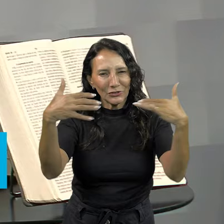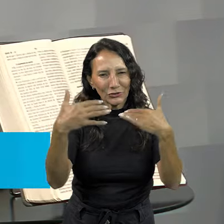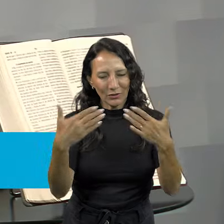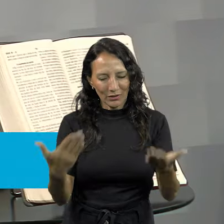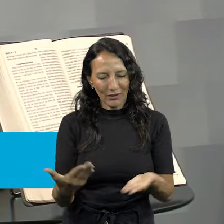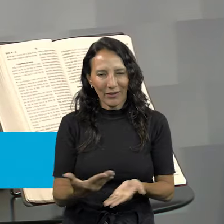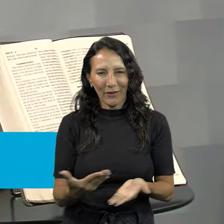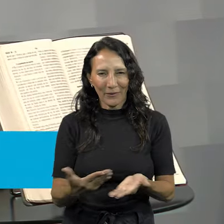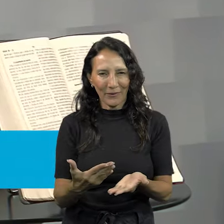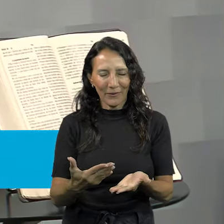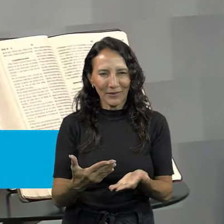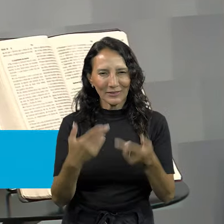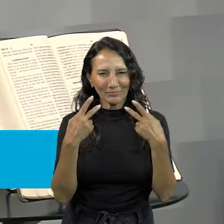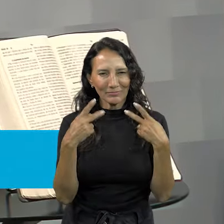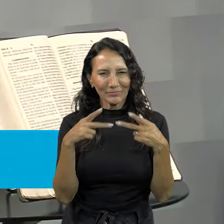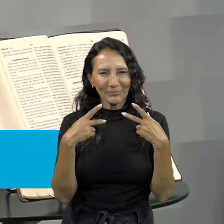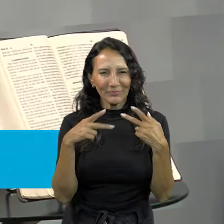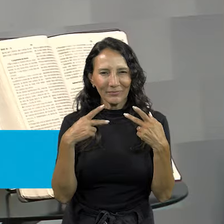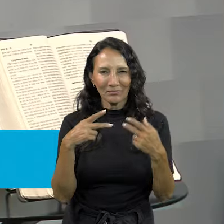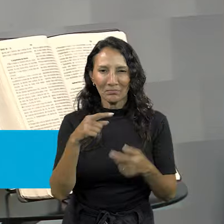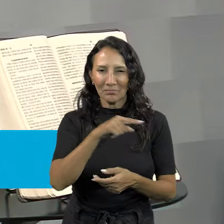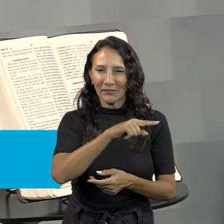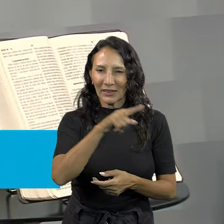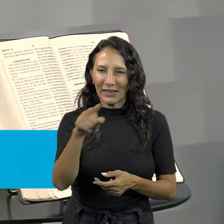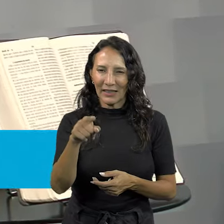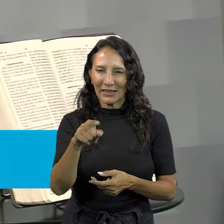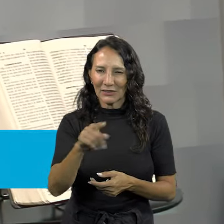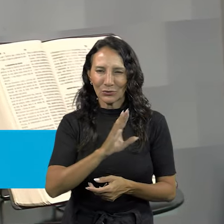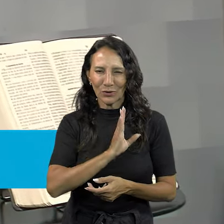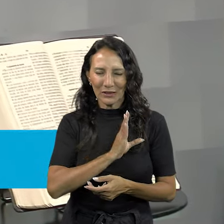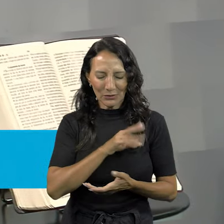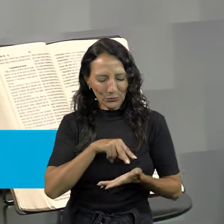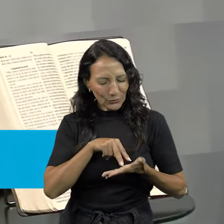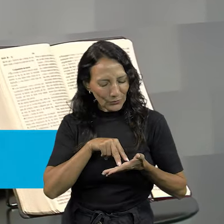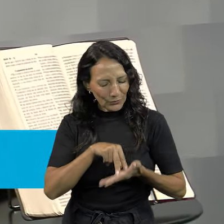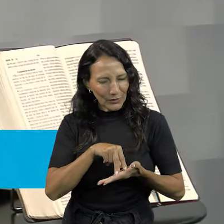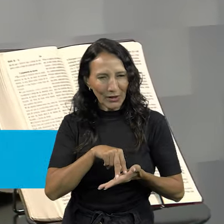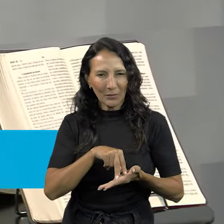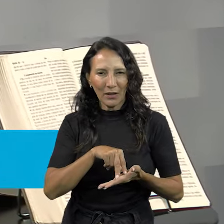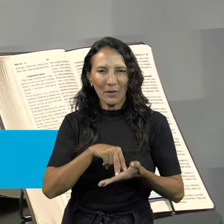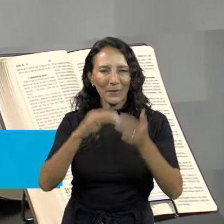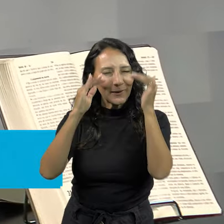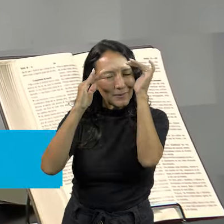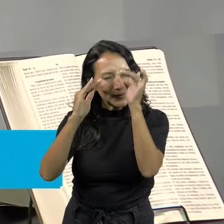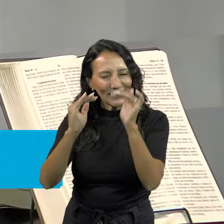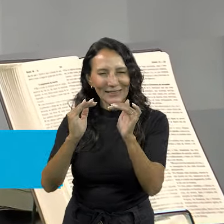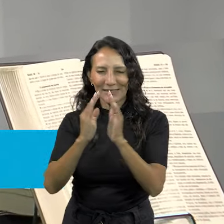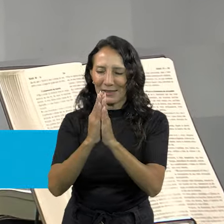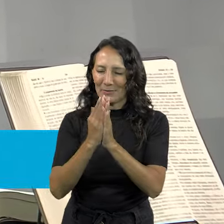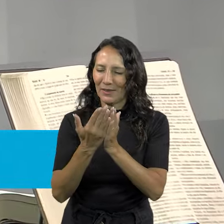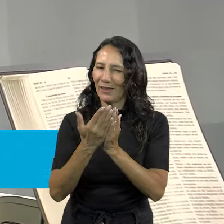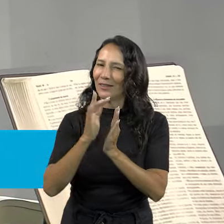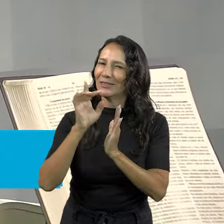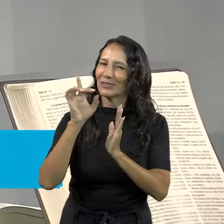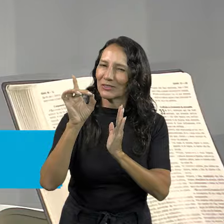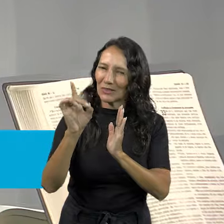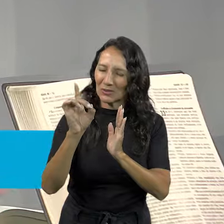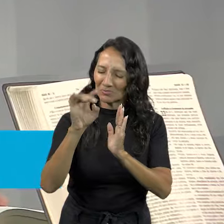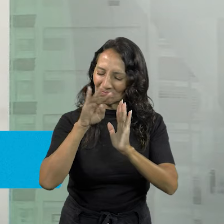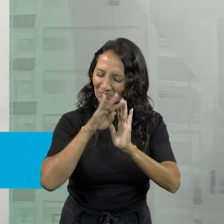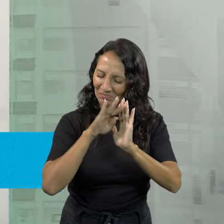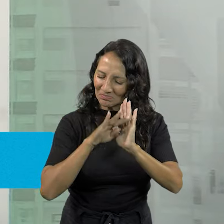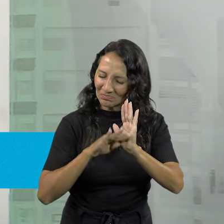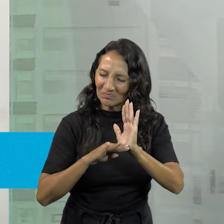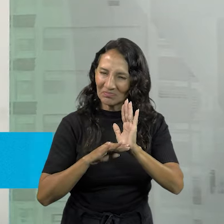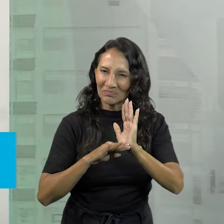a essa mensagem Que elas tenham firmeza no coração Para seguir os princípios da palavra do Senhor Que elas não